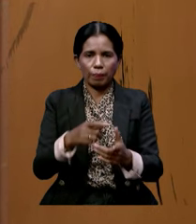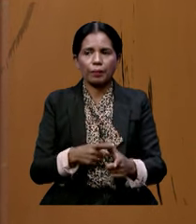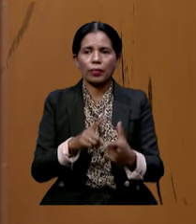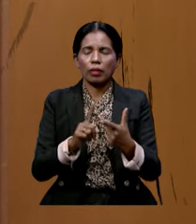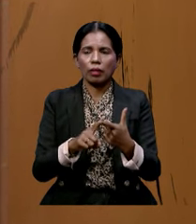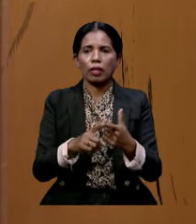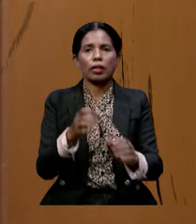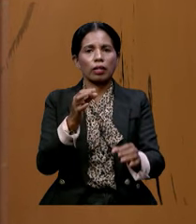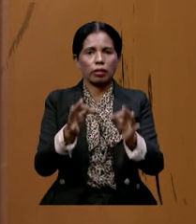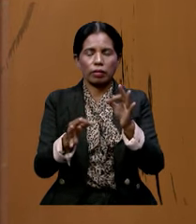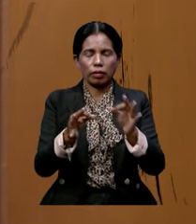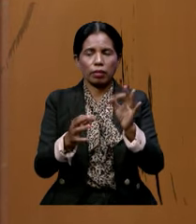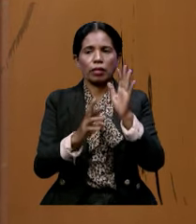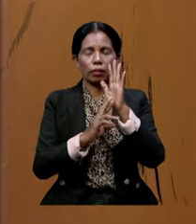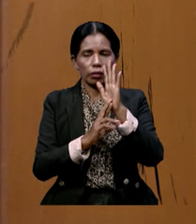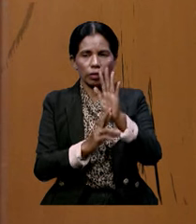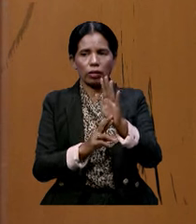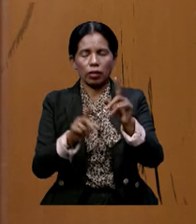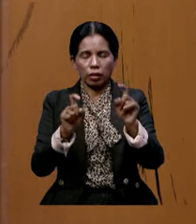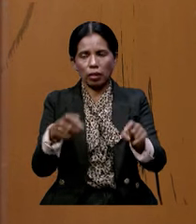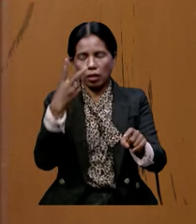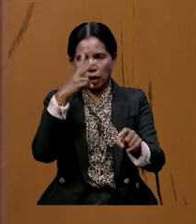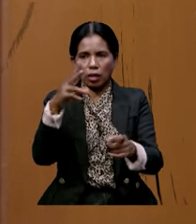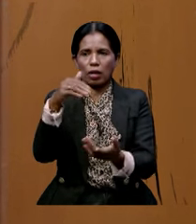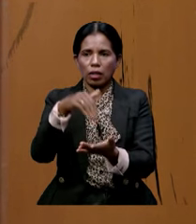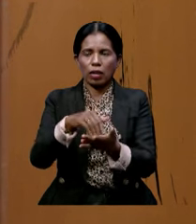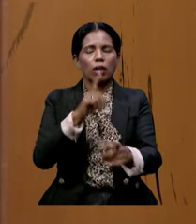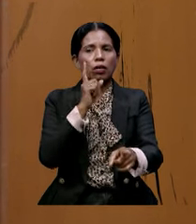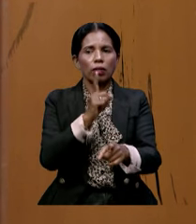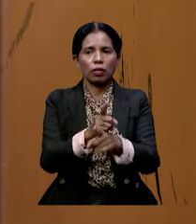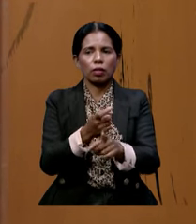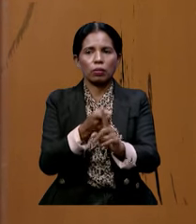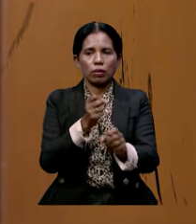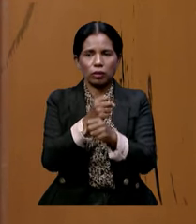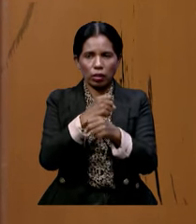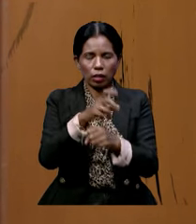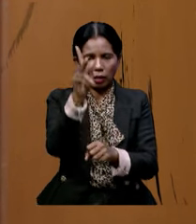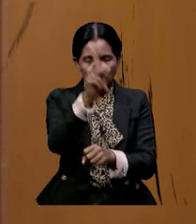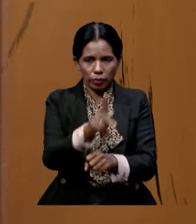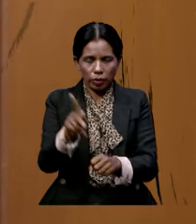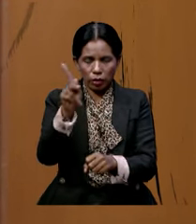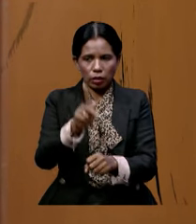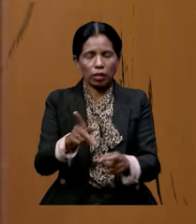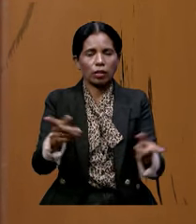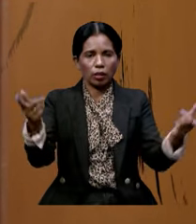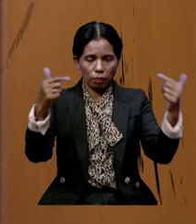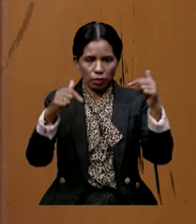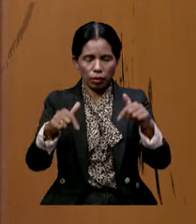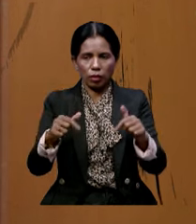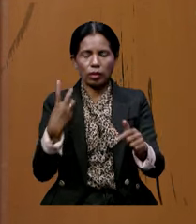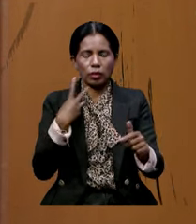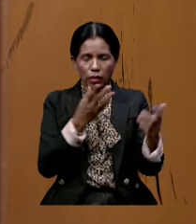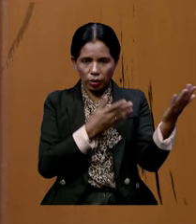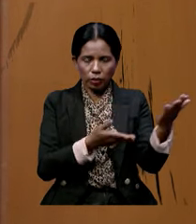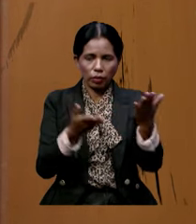se recomendação ainda nem tem que har filha fali, claro que tem que lhes pesquisa ida lá os filha fali mai e taluri filha